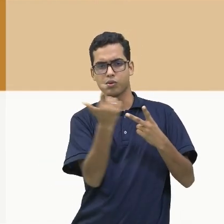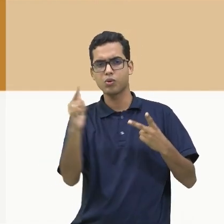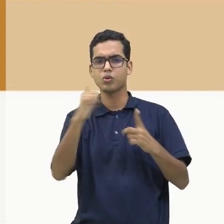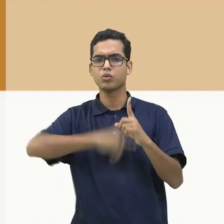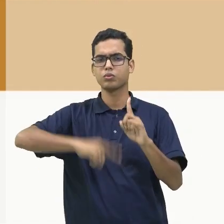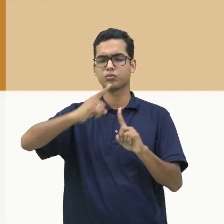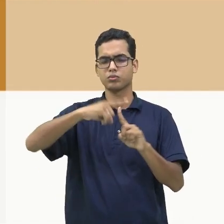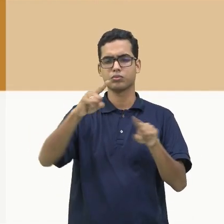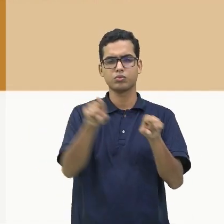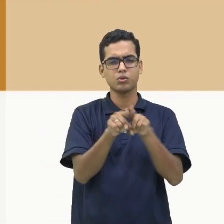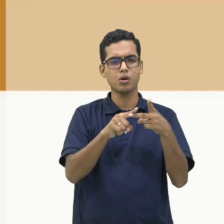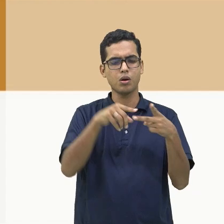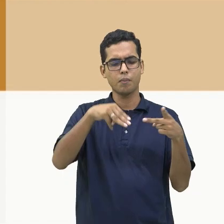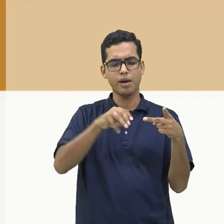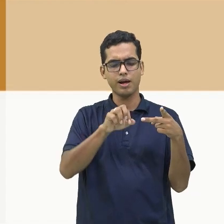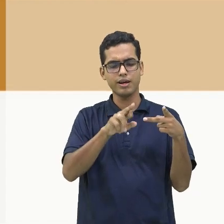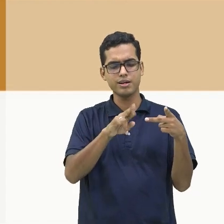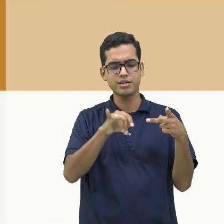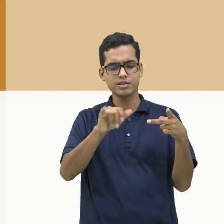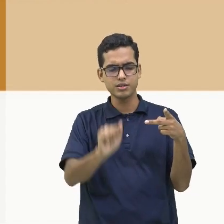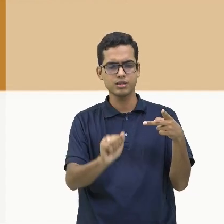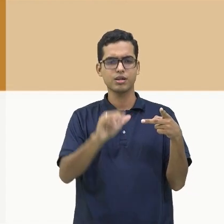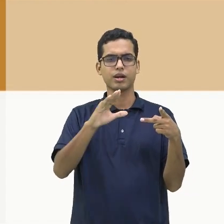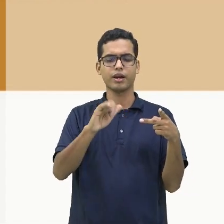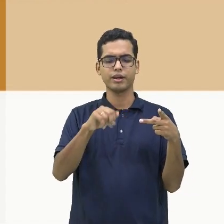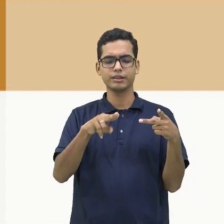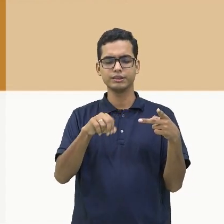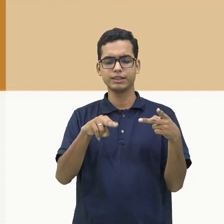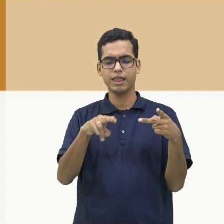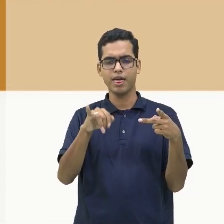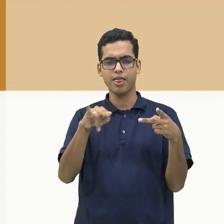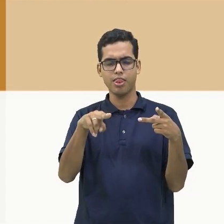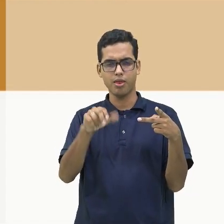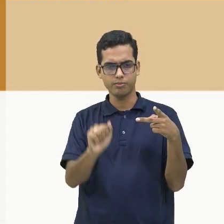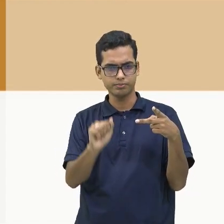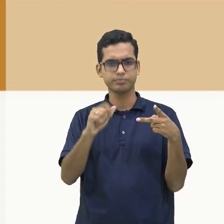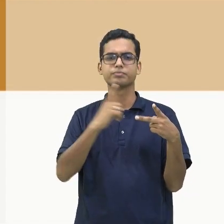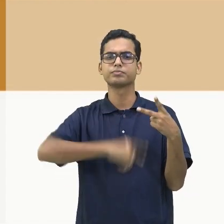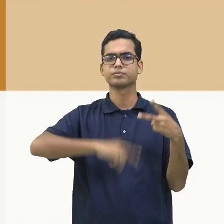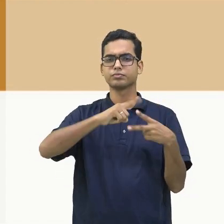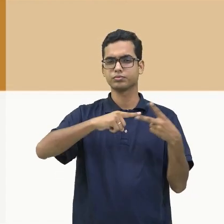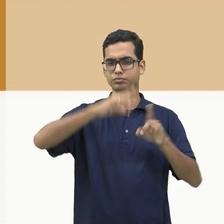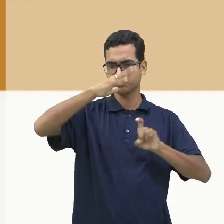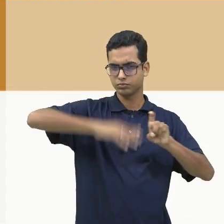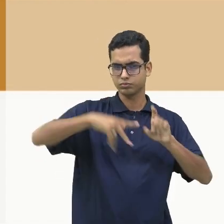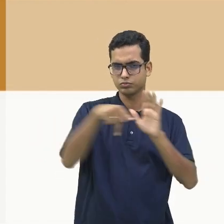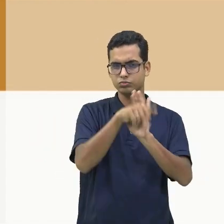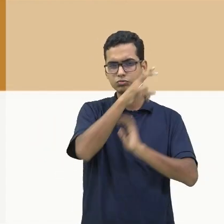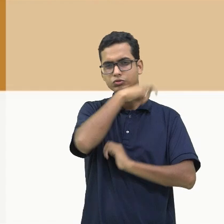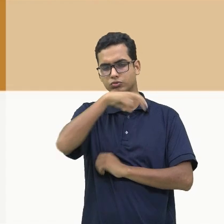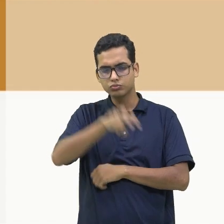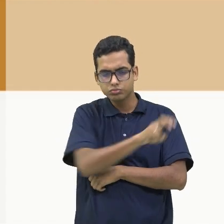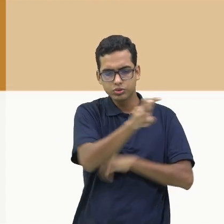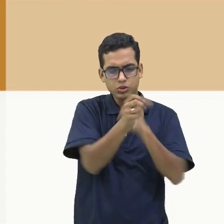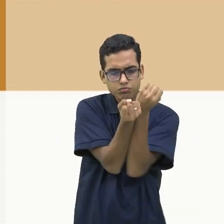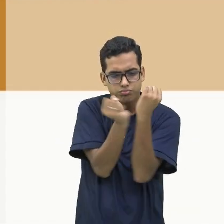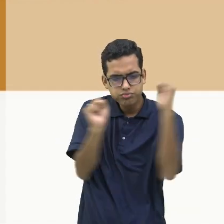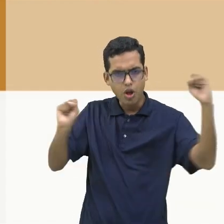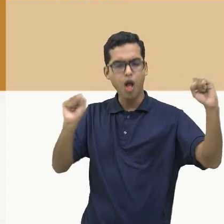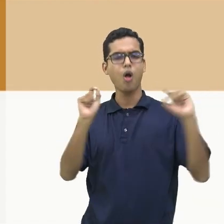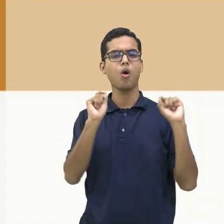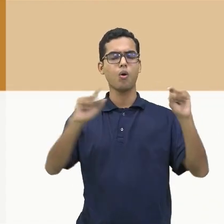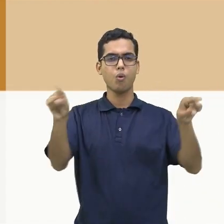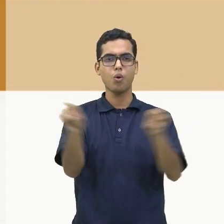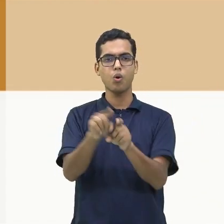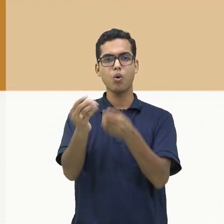versões, o mito da cobra grande está relacionado, né, com o ciclo mítico de como surgiu